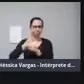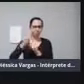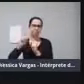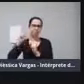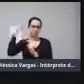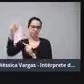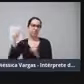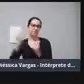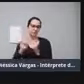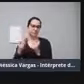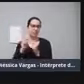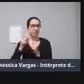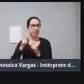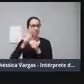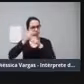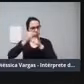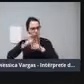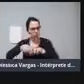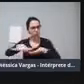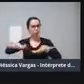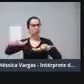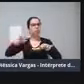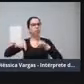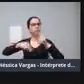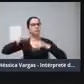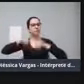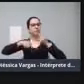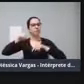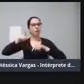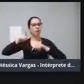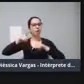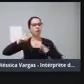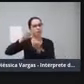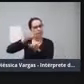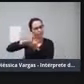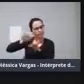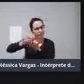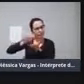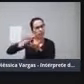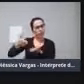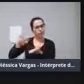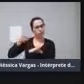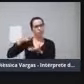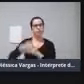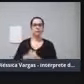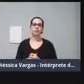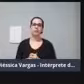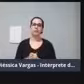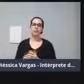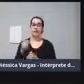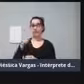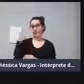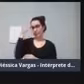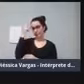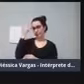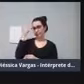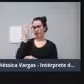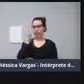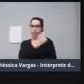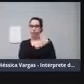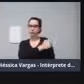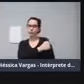fazer esse lançamento de distribuição física desse material. Então, esse material, ele é pensado para o aluno, pensando nas